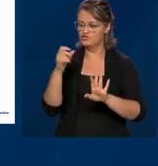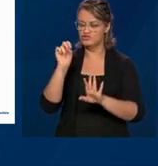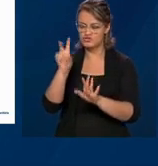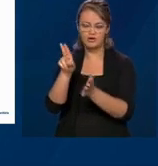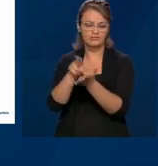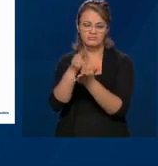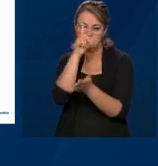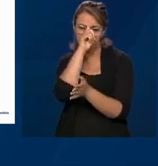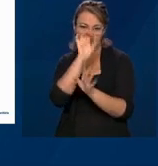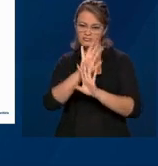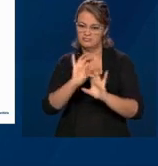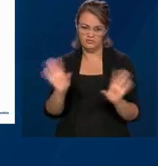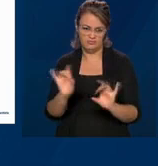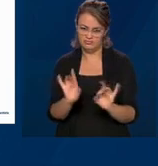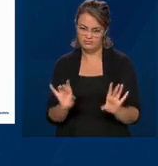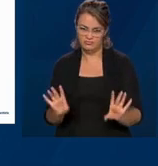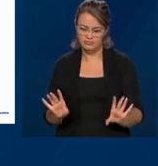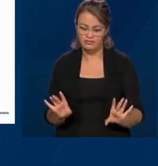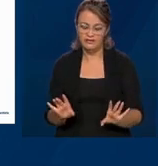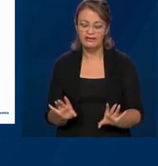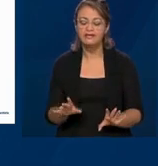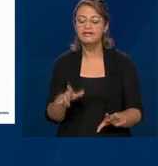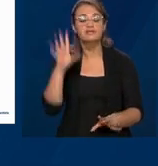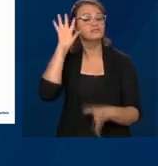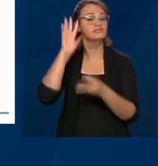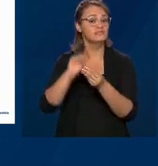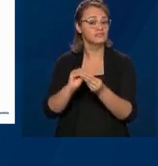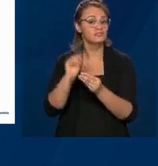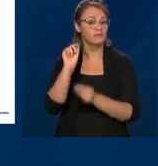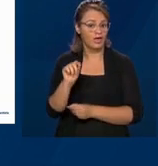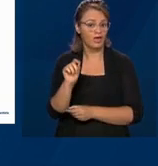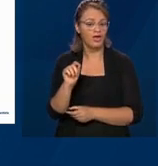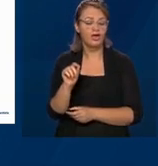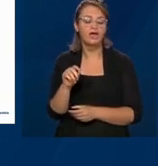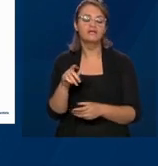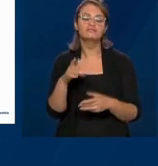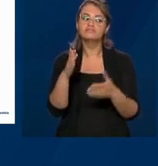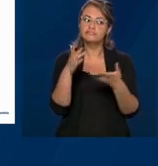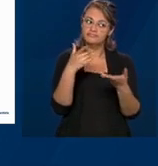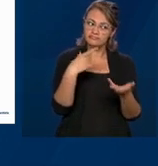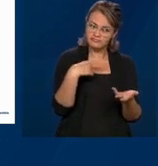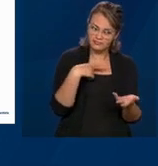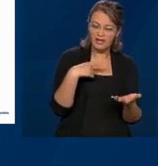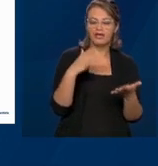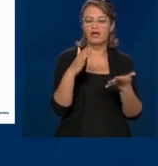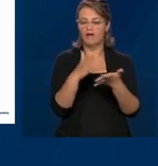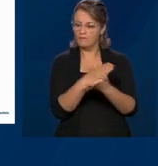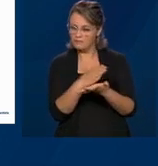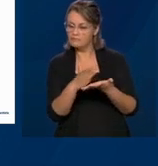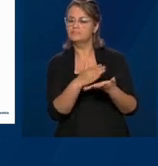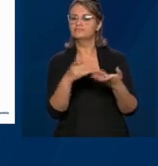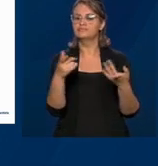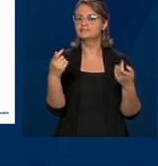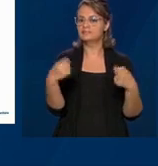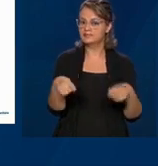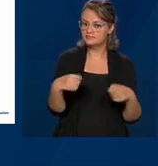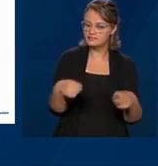a gente pode dizer que, sim, temos casos que entrariam